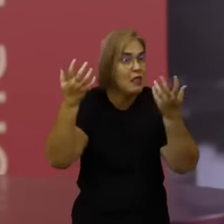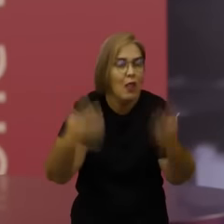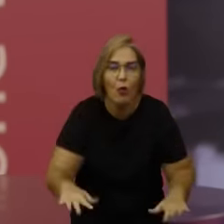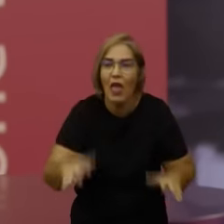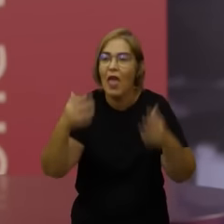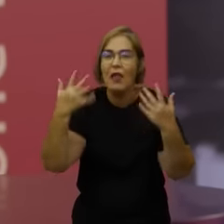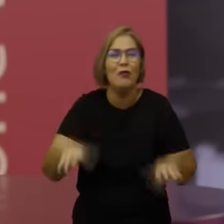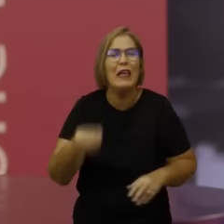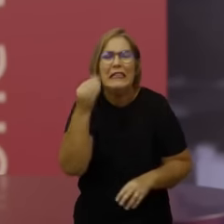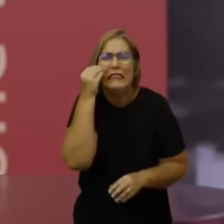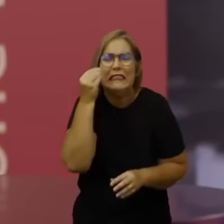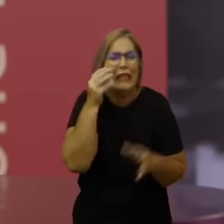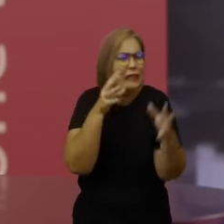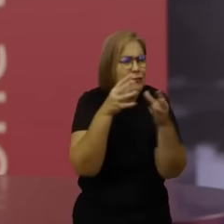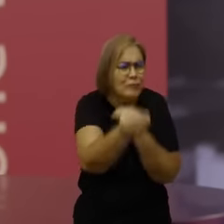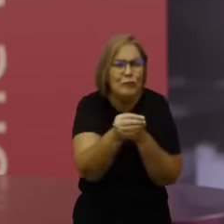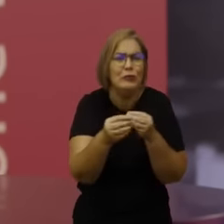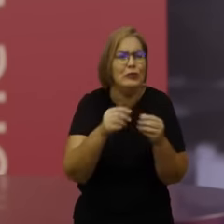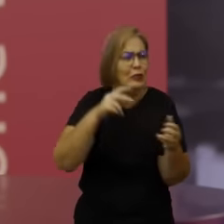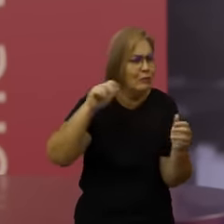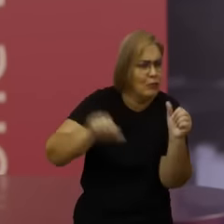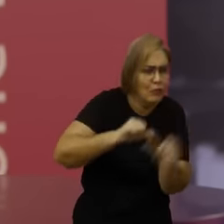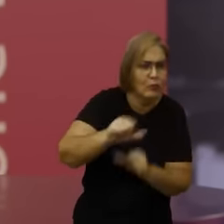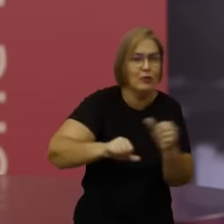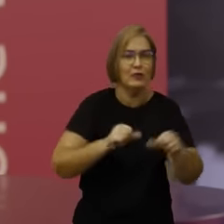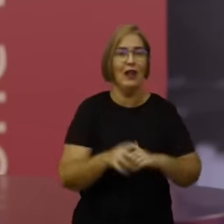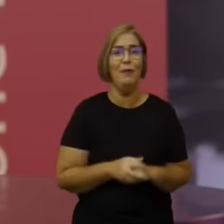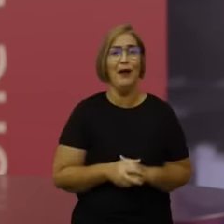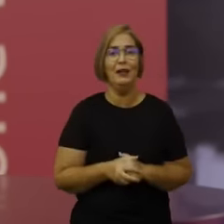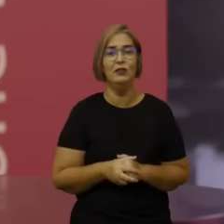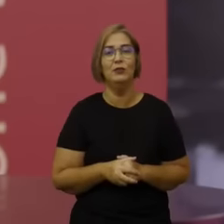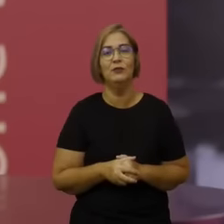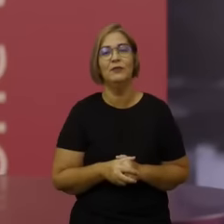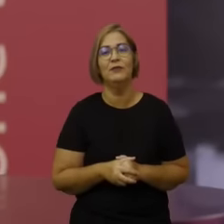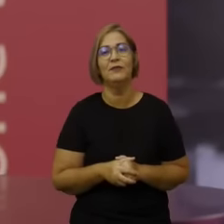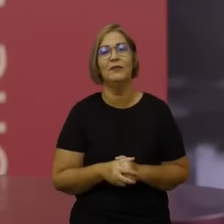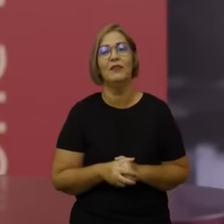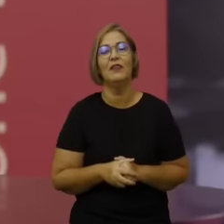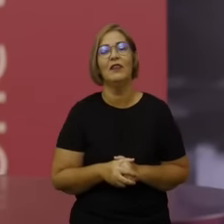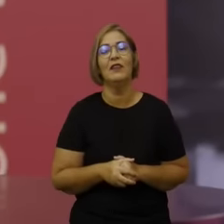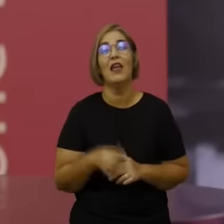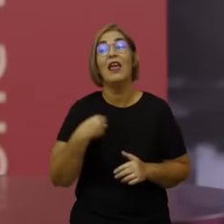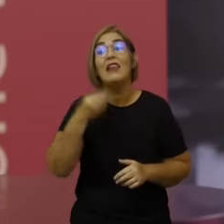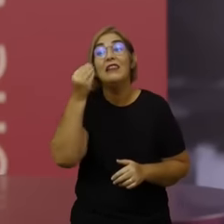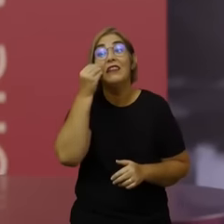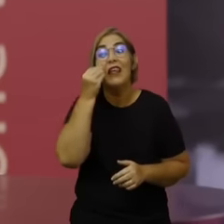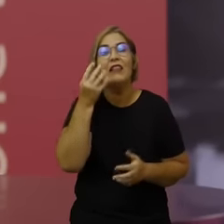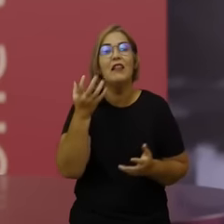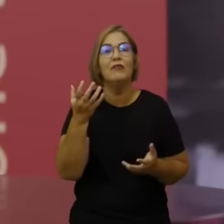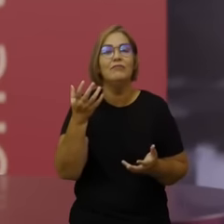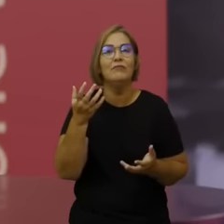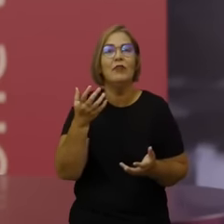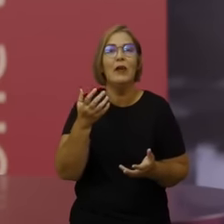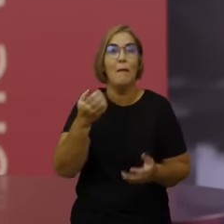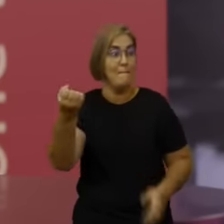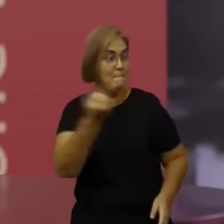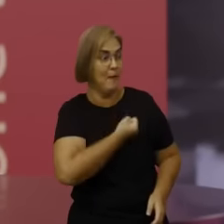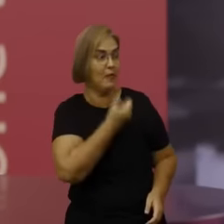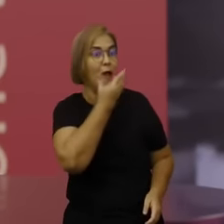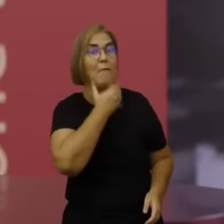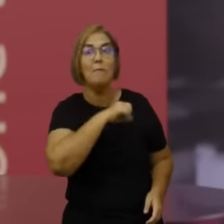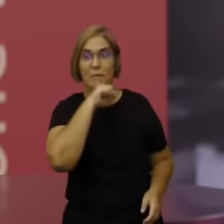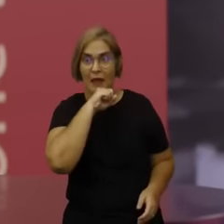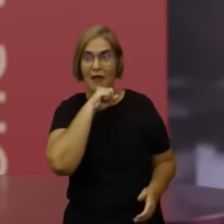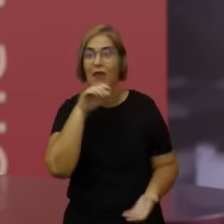ele vai ao encontro do seu destino, que era assassinar o seu pai e se casar com a sua mãe. E por isso